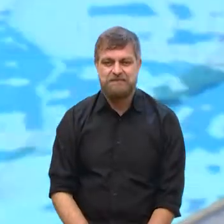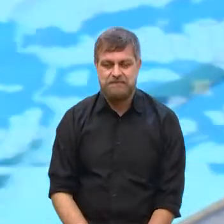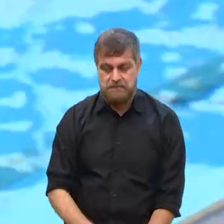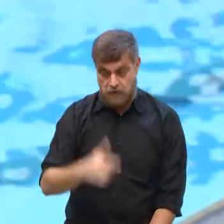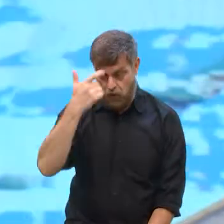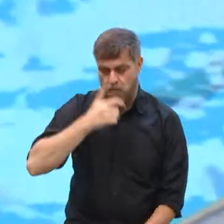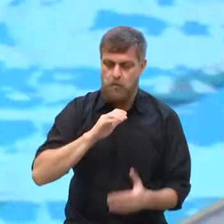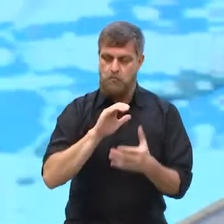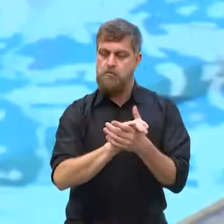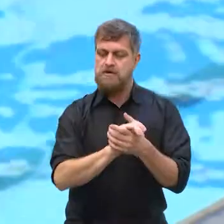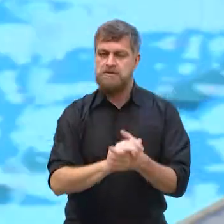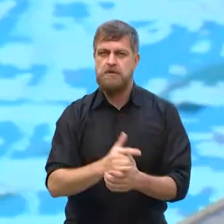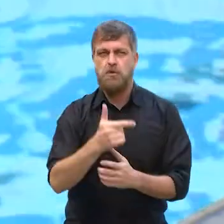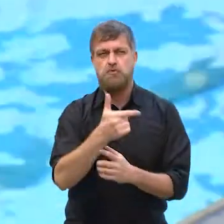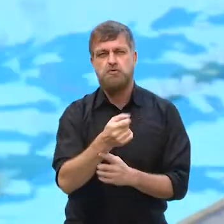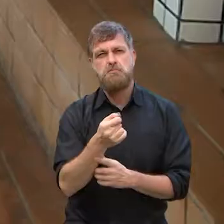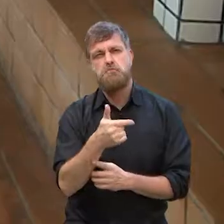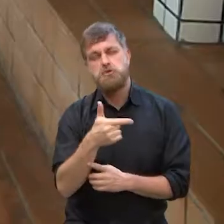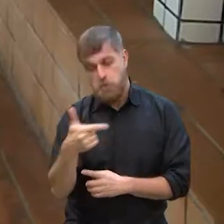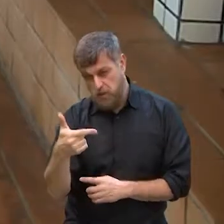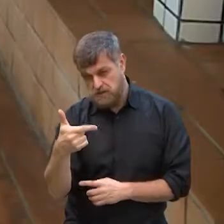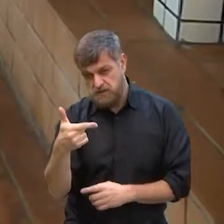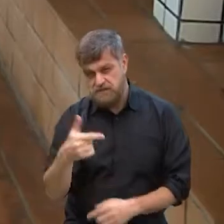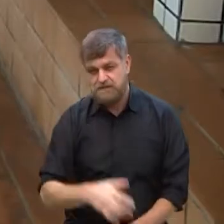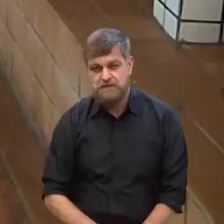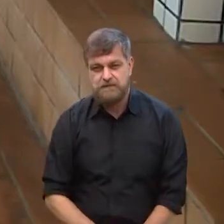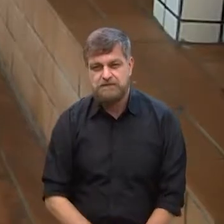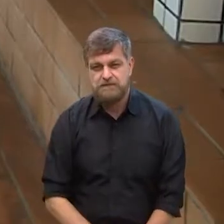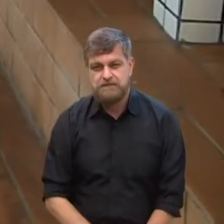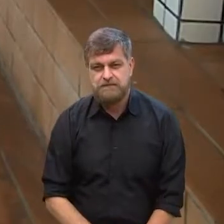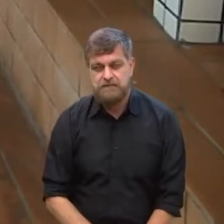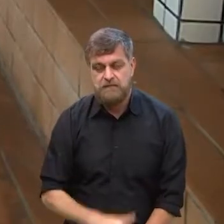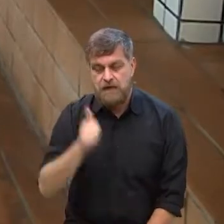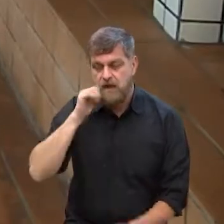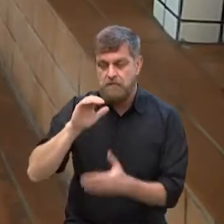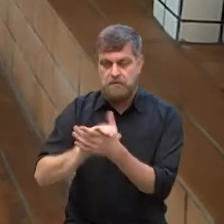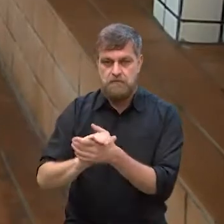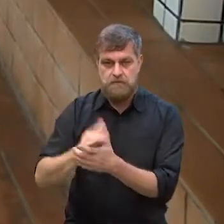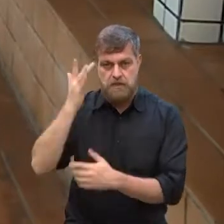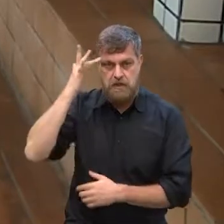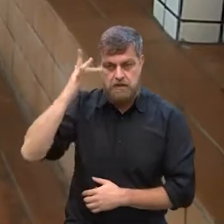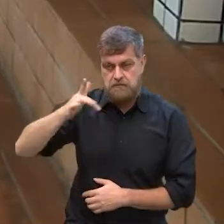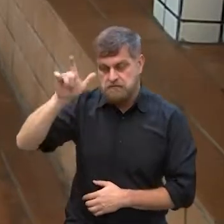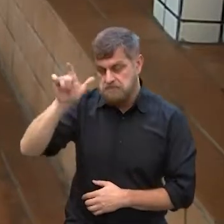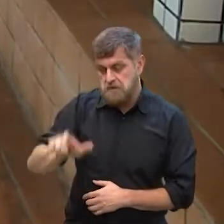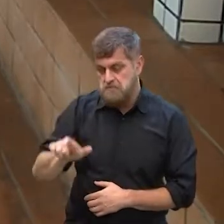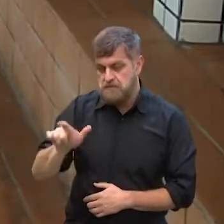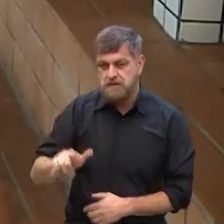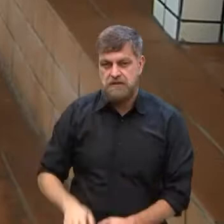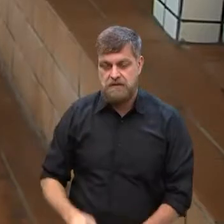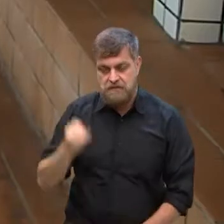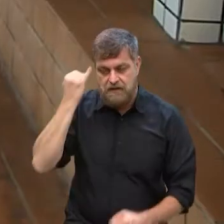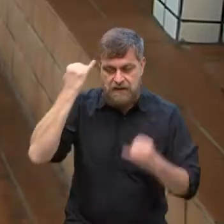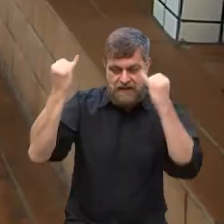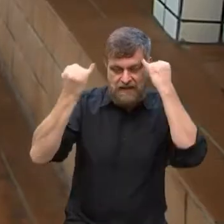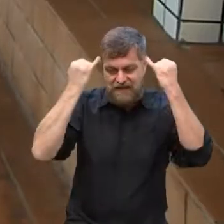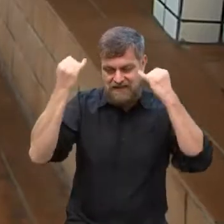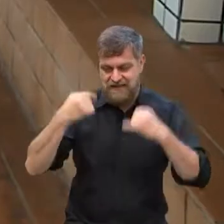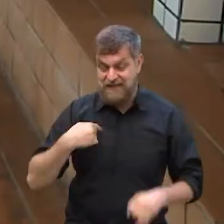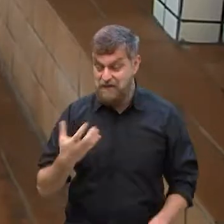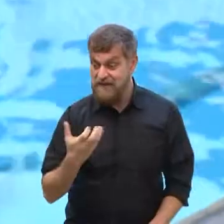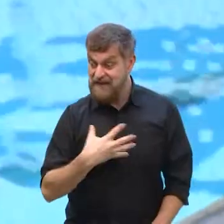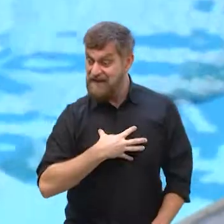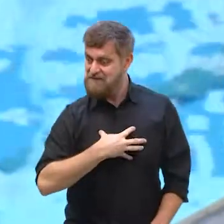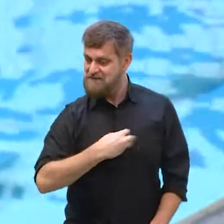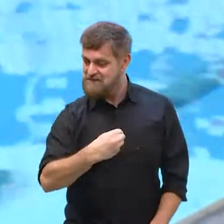Quando eu casei, foi em 2012, e a minha esposa não sabia assim, de minhas ideias e planos de filho,